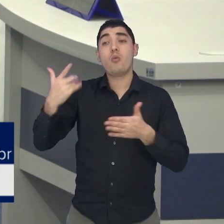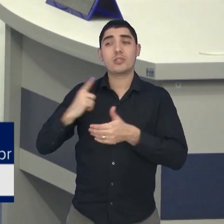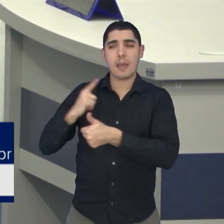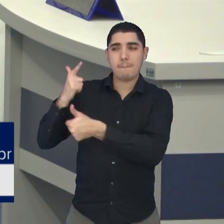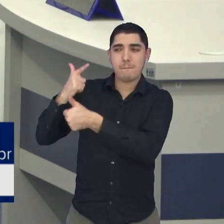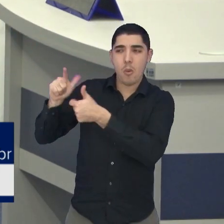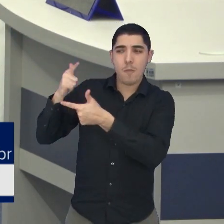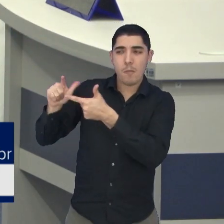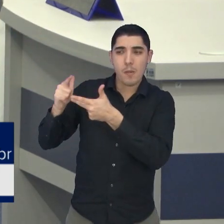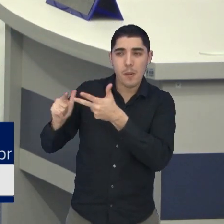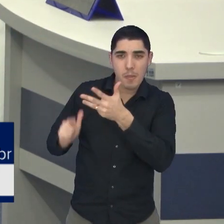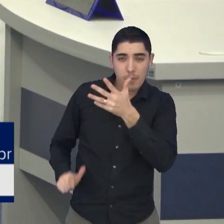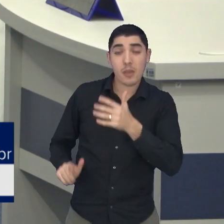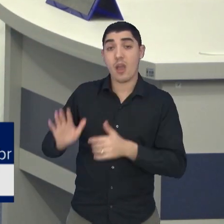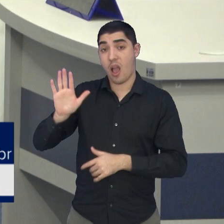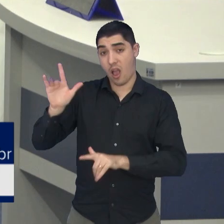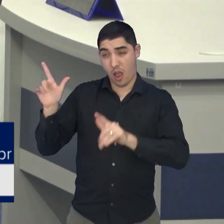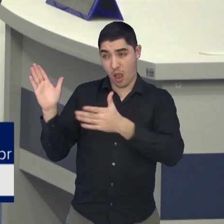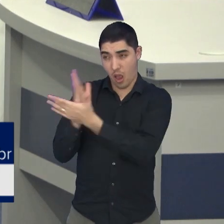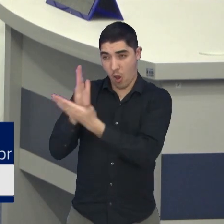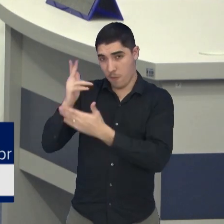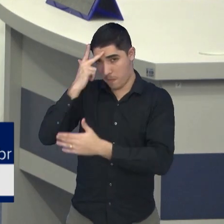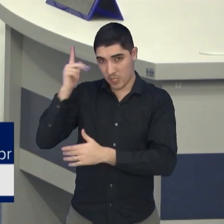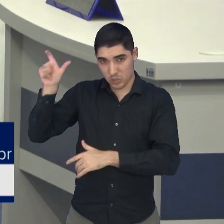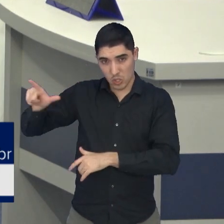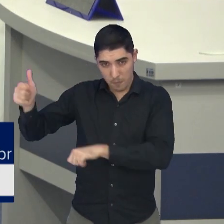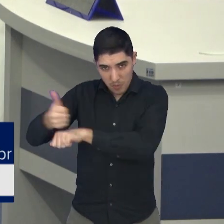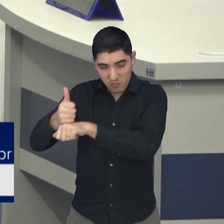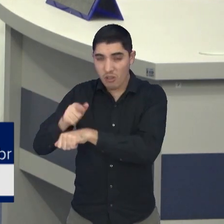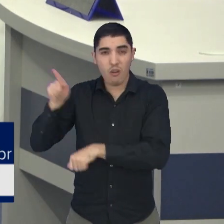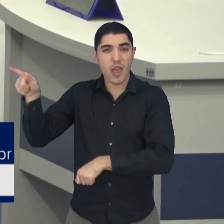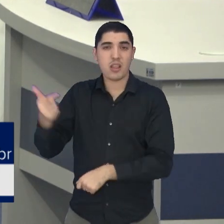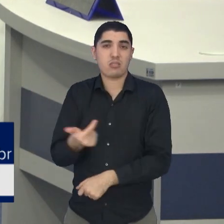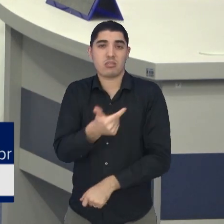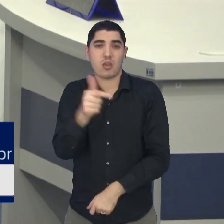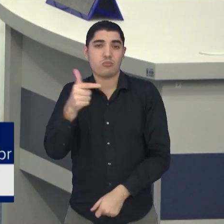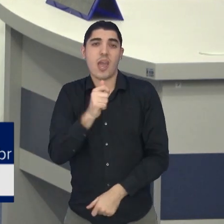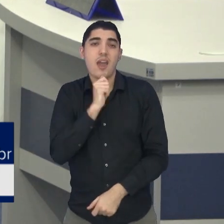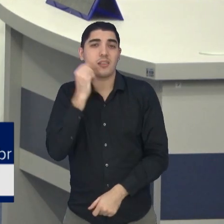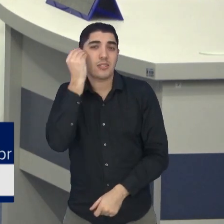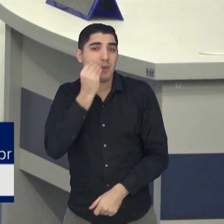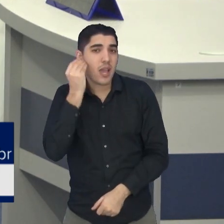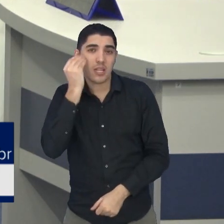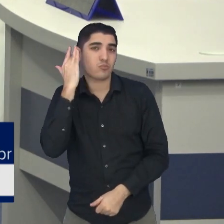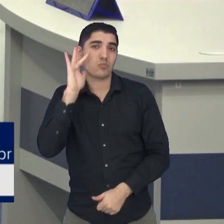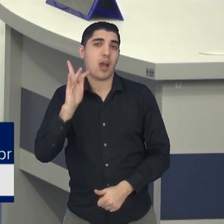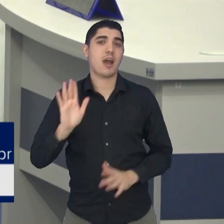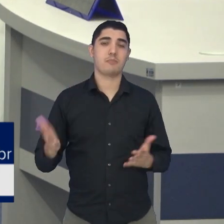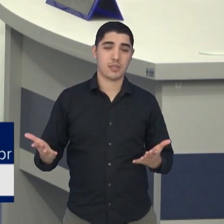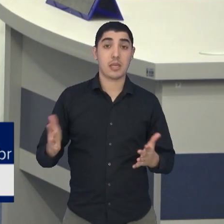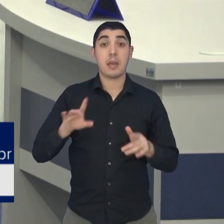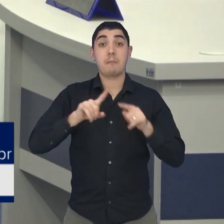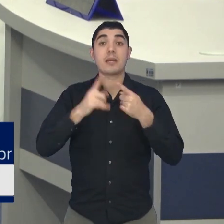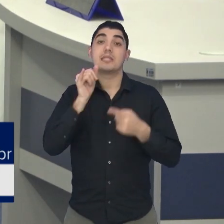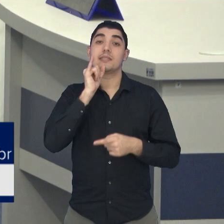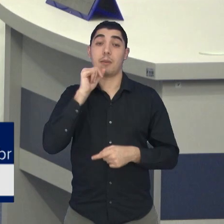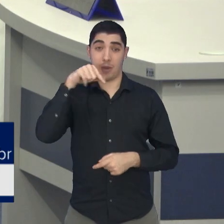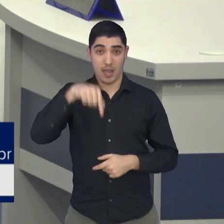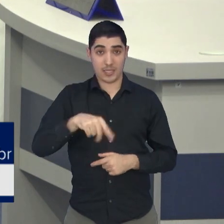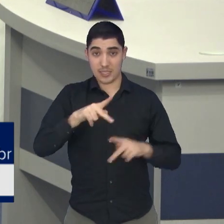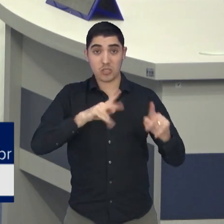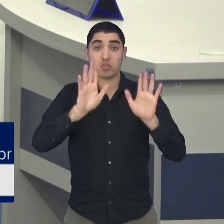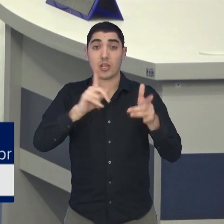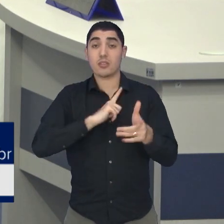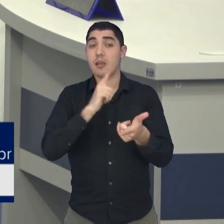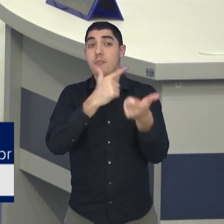vezes não sabem o que está acontecendo em tal ponto, em tal rua, mas o trânsito nosso já não está legal. E você vai